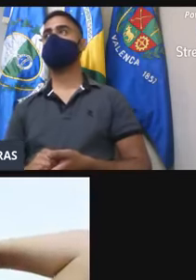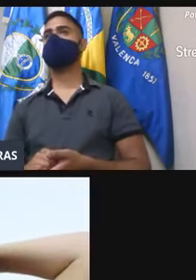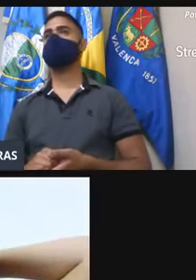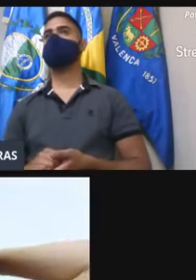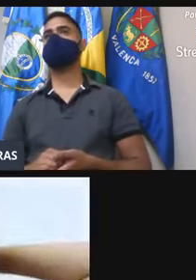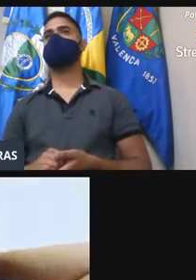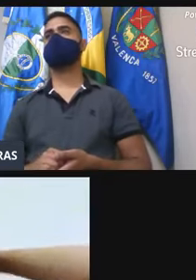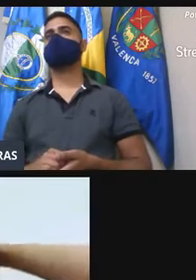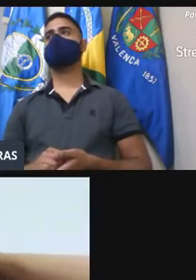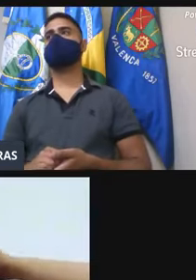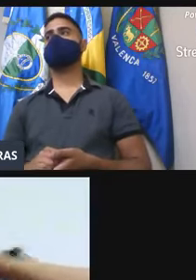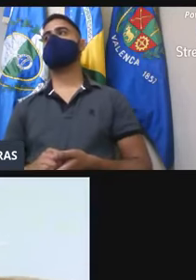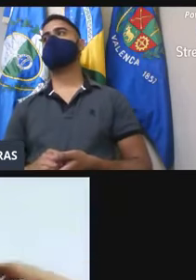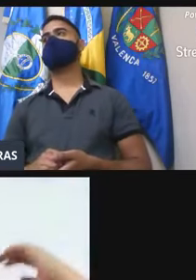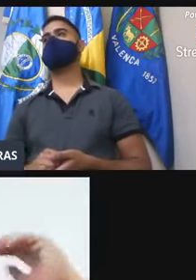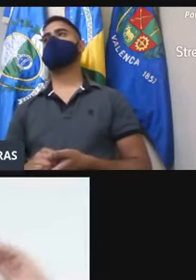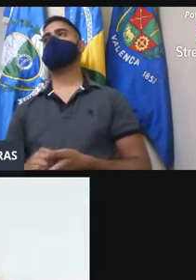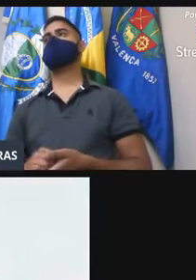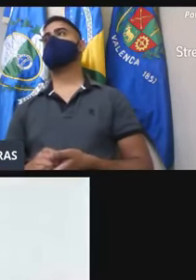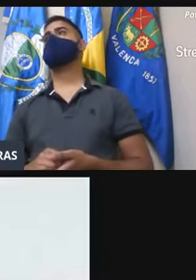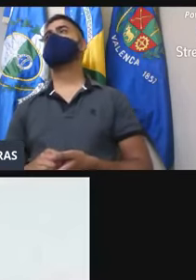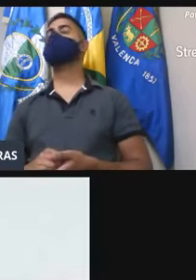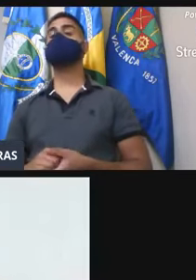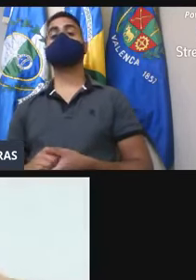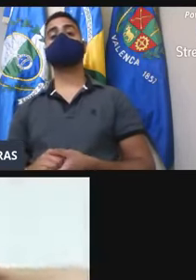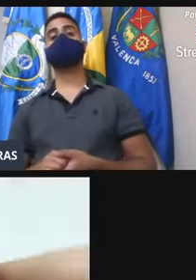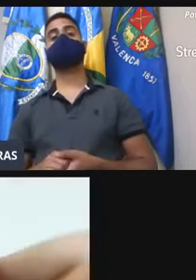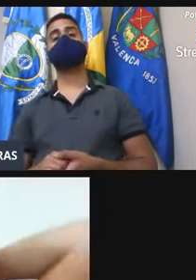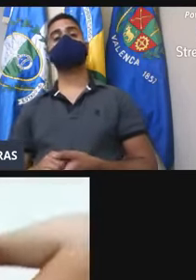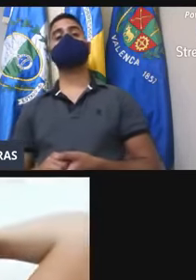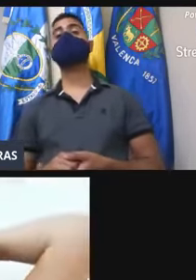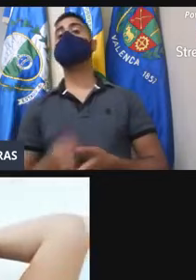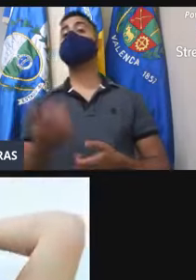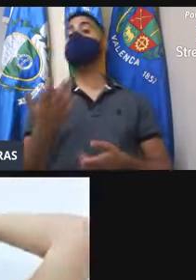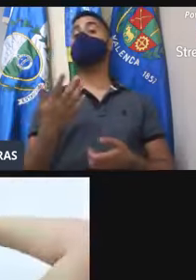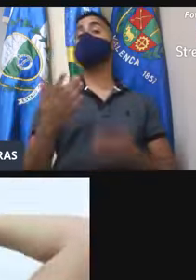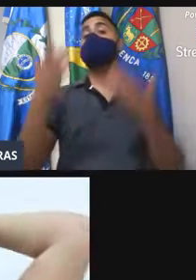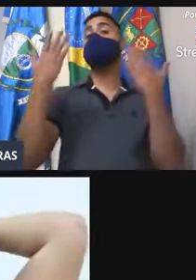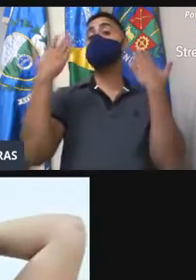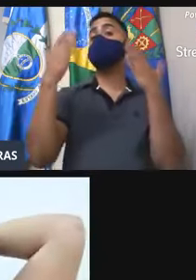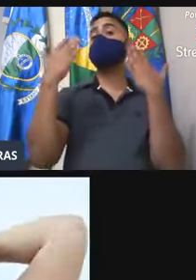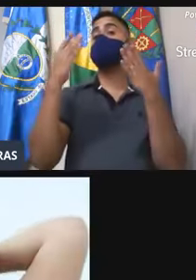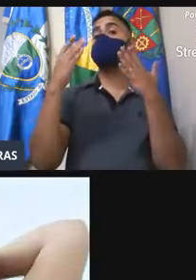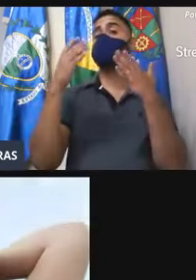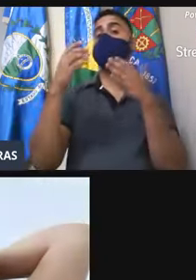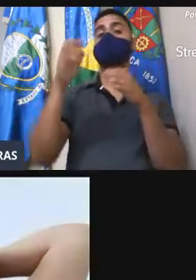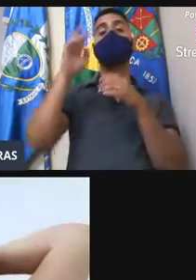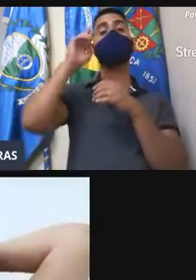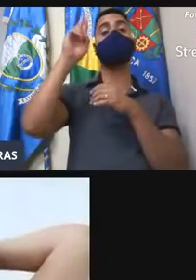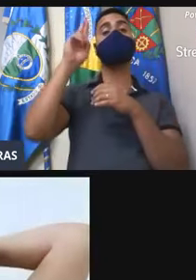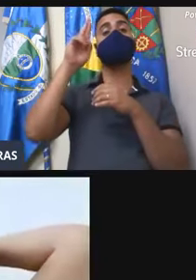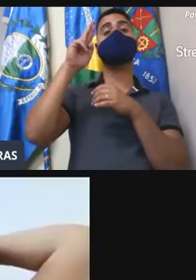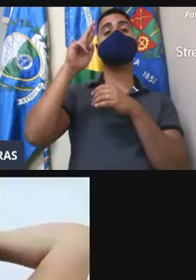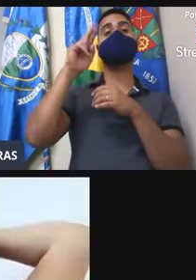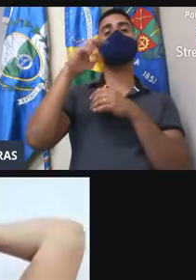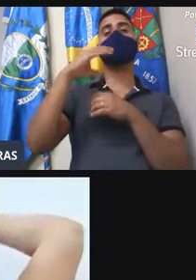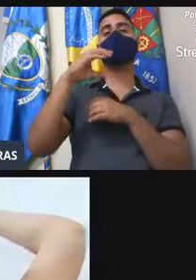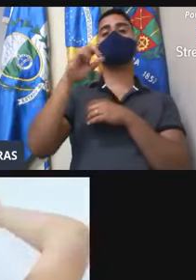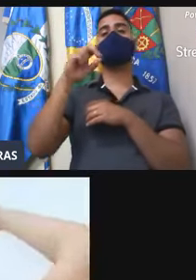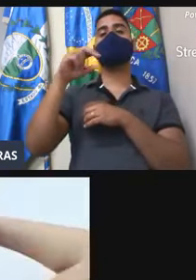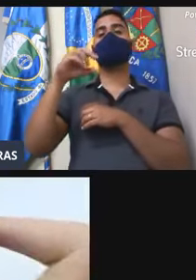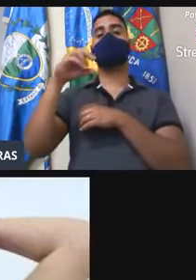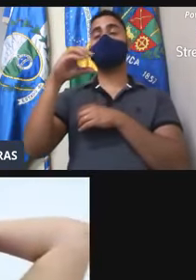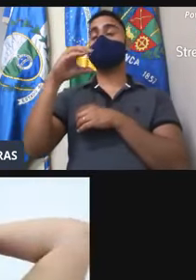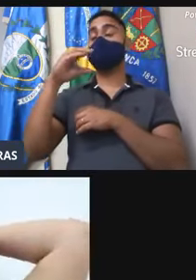vez parabenizar nosso gestor do Parque Estadual da Concórdia, nosso querido distrito de Barão